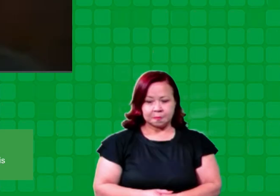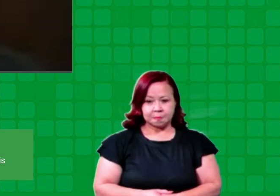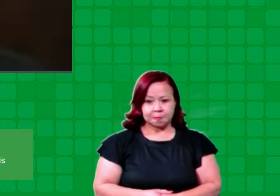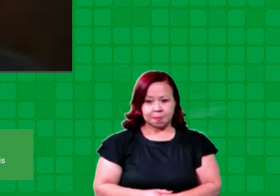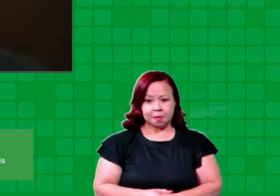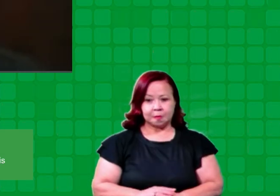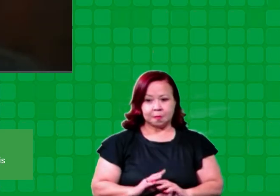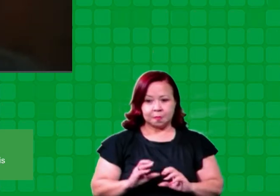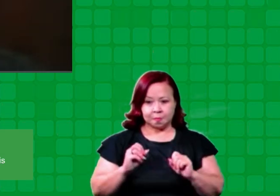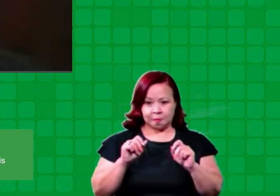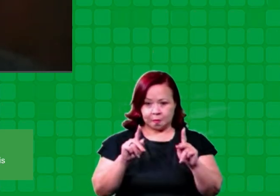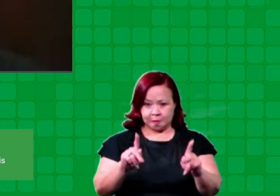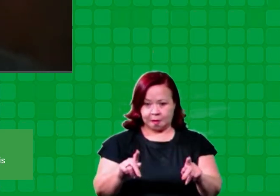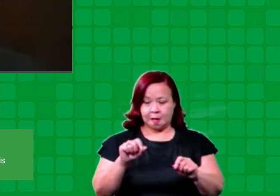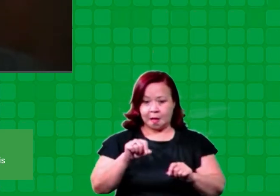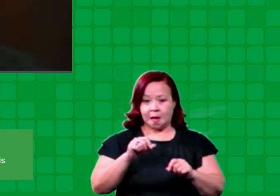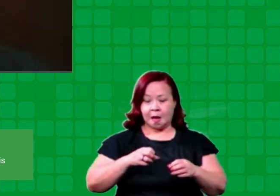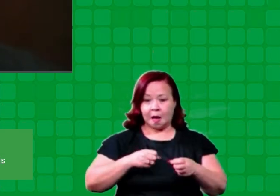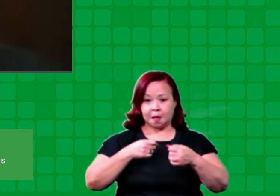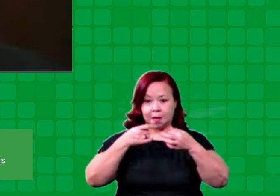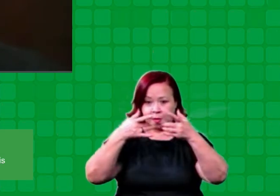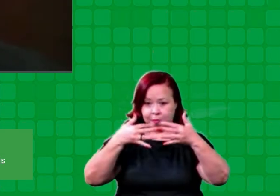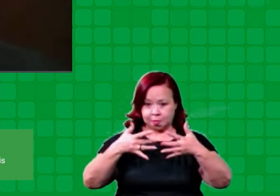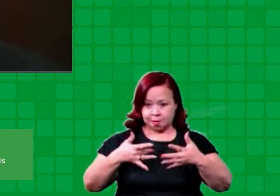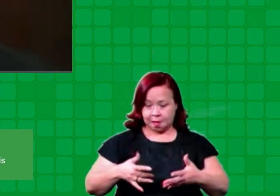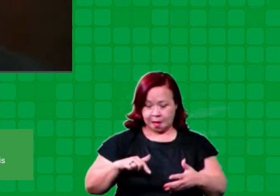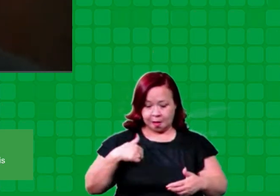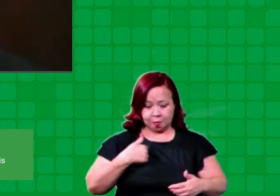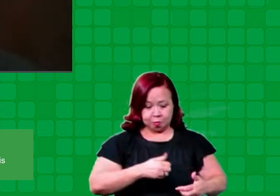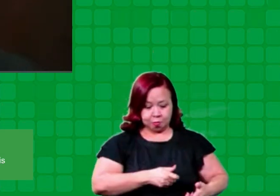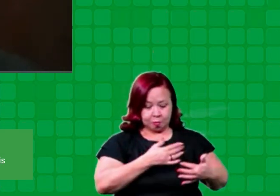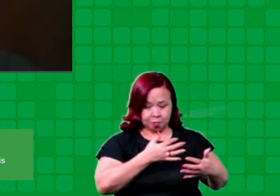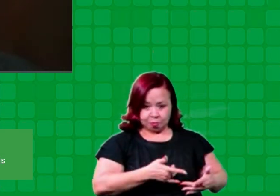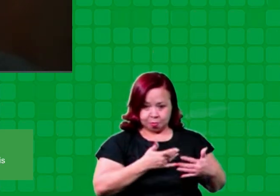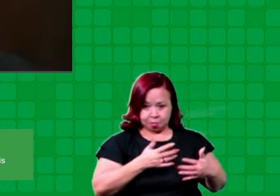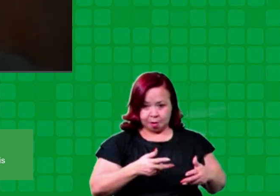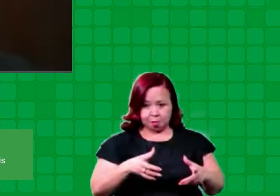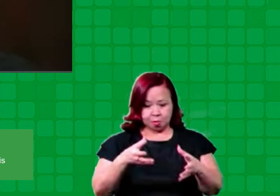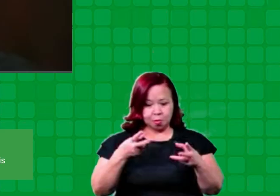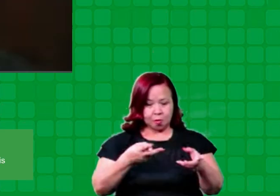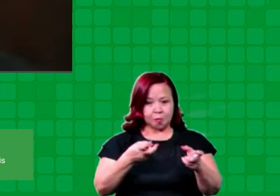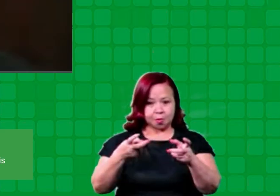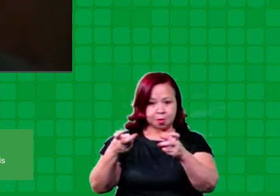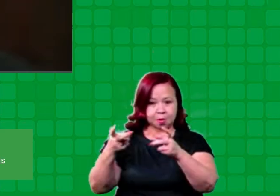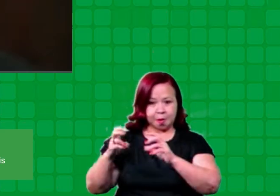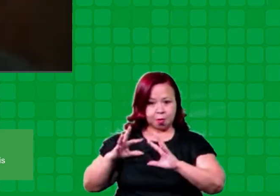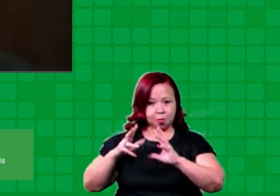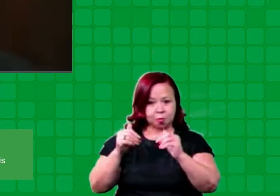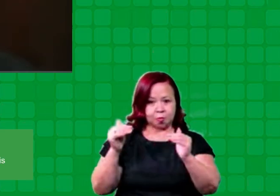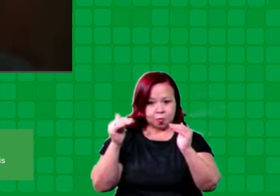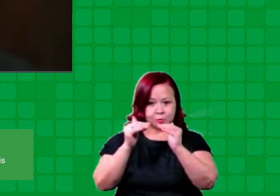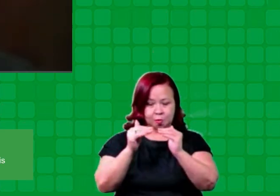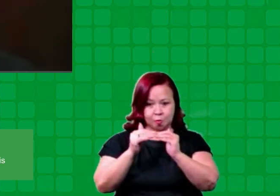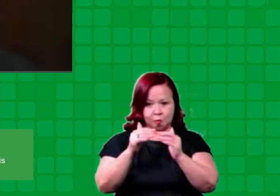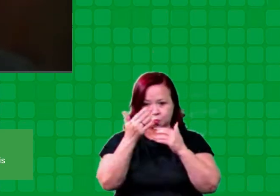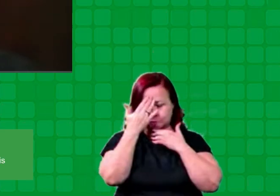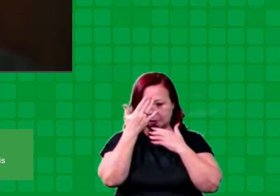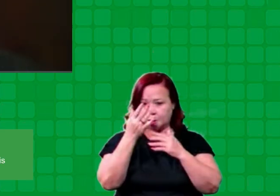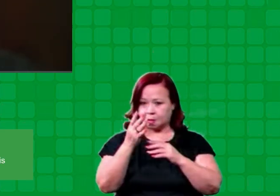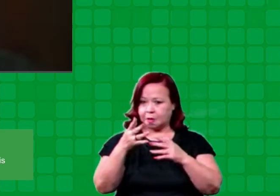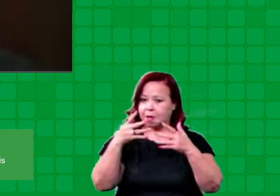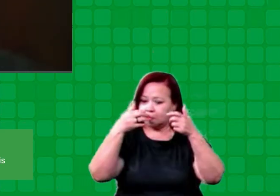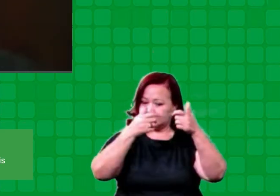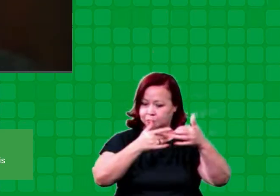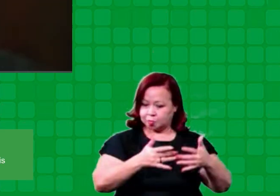Perfeito. Então, aqui pelos relatos, aqui pelo nosso chat, estou vendo que está todo mundo de acordo. Agradeço a manifestação. Então,